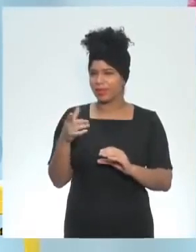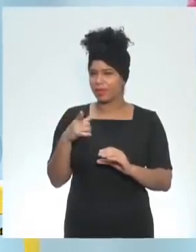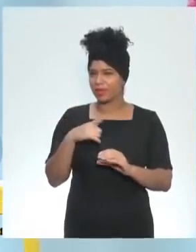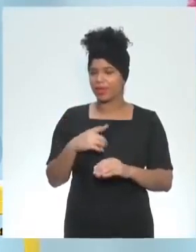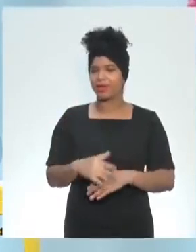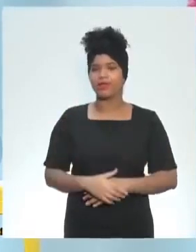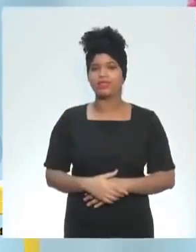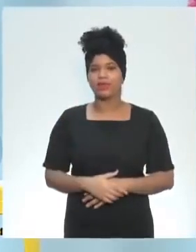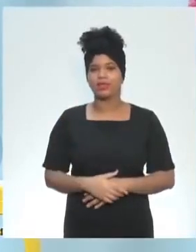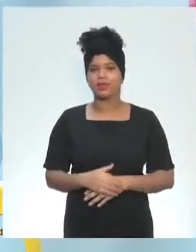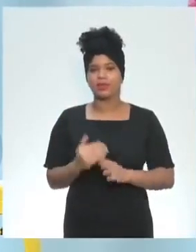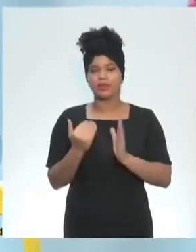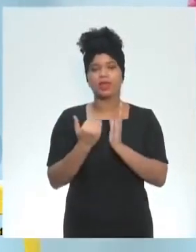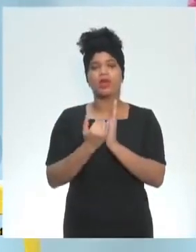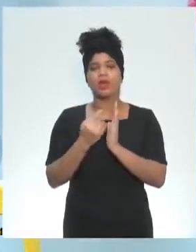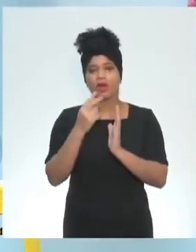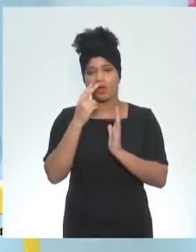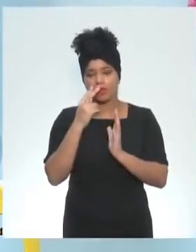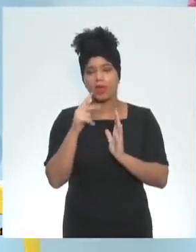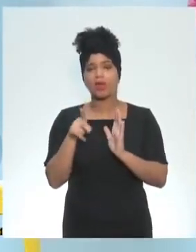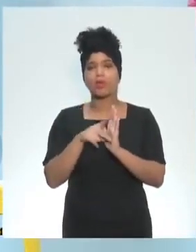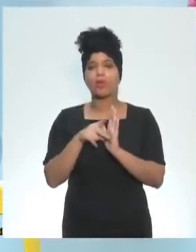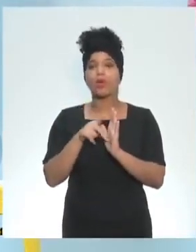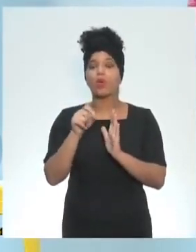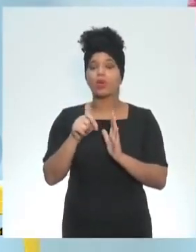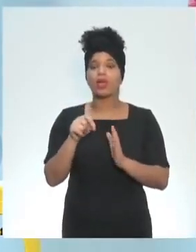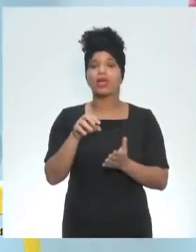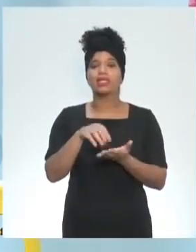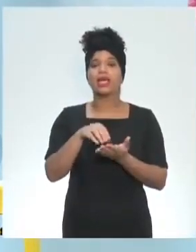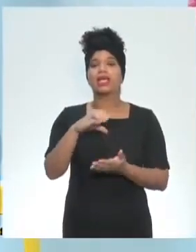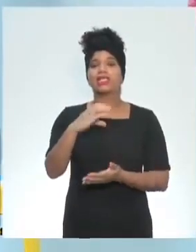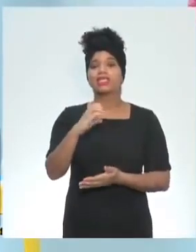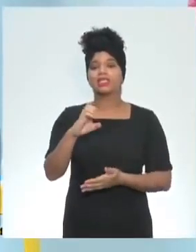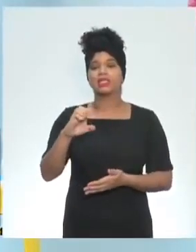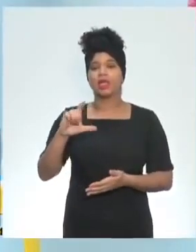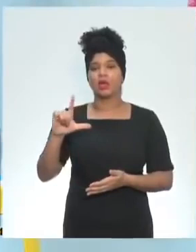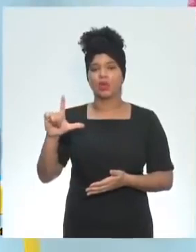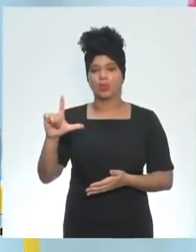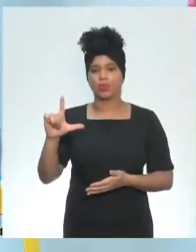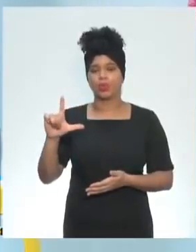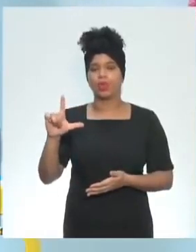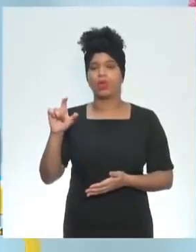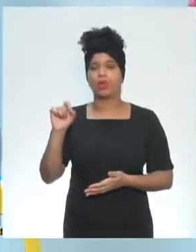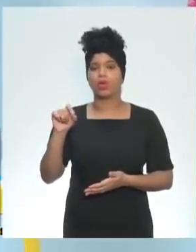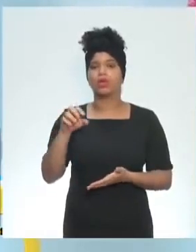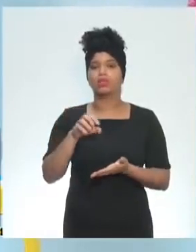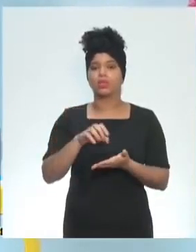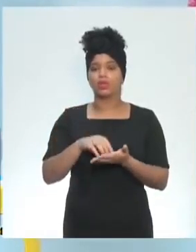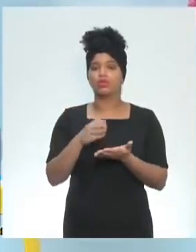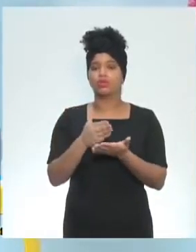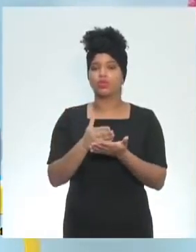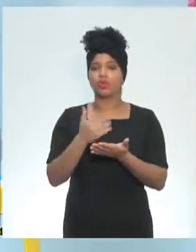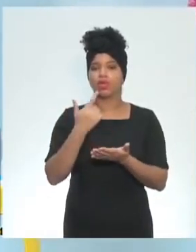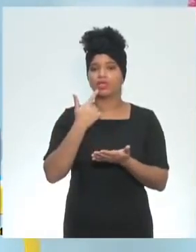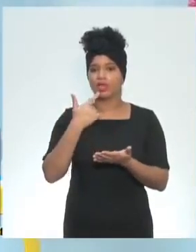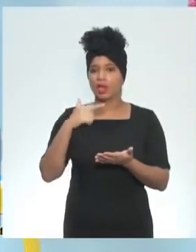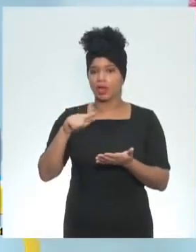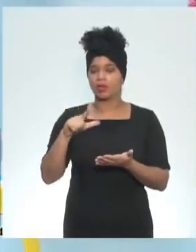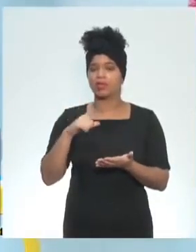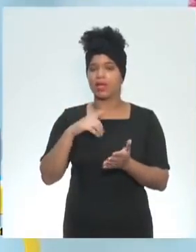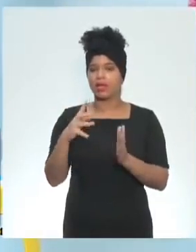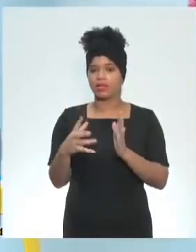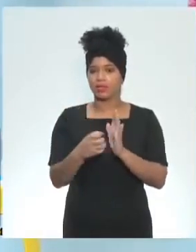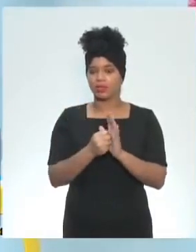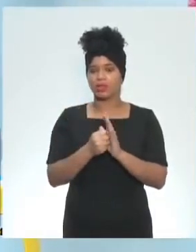laptop about Cell o que estudo de línguas as inscrições estão abertas Então